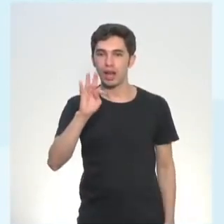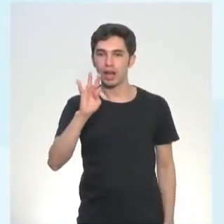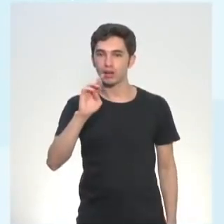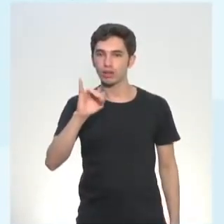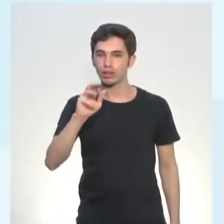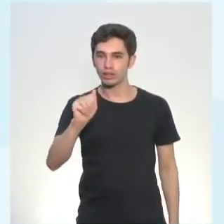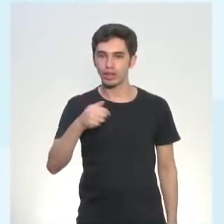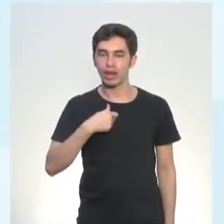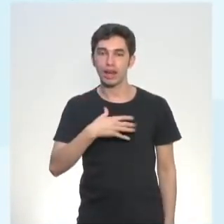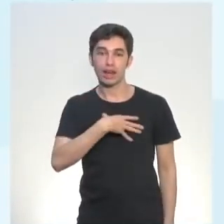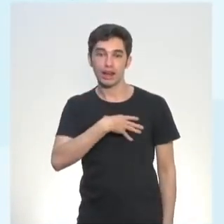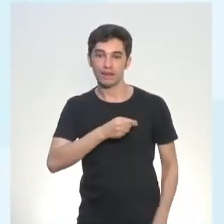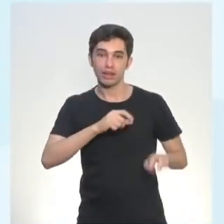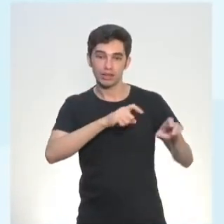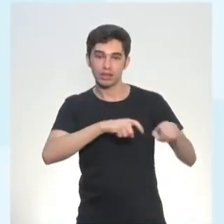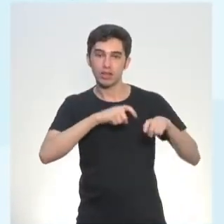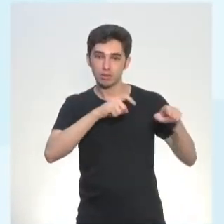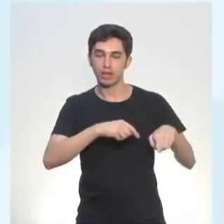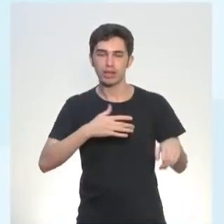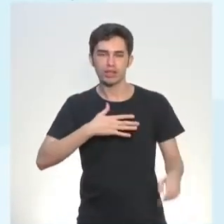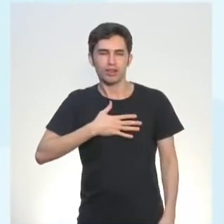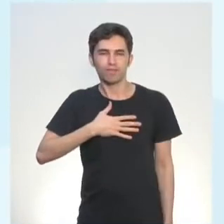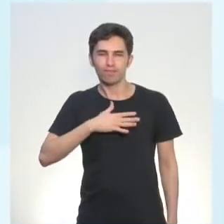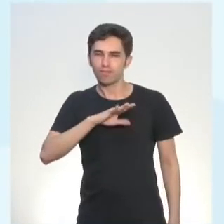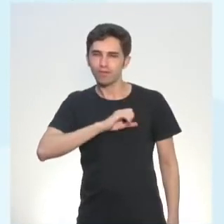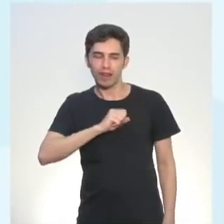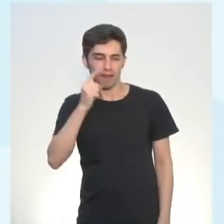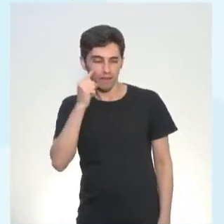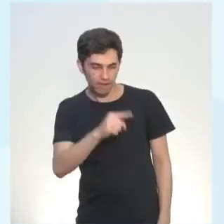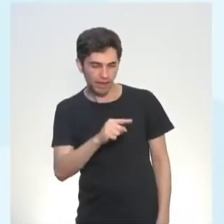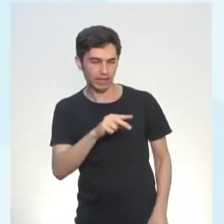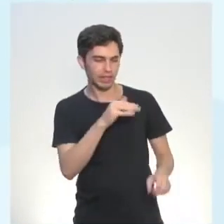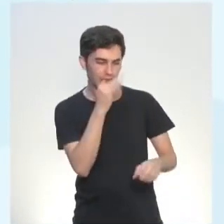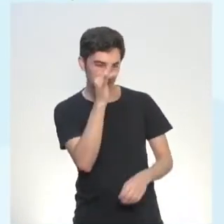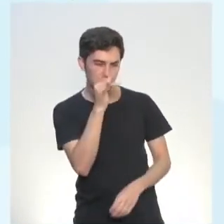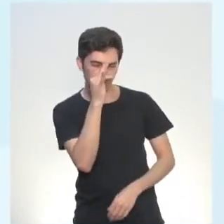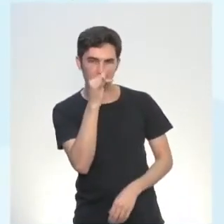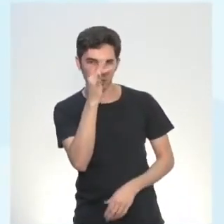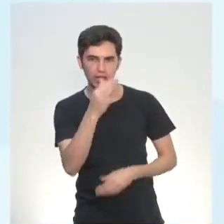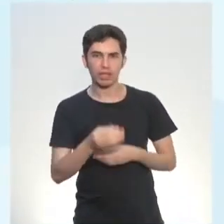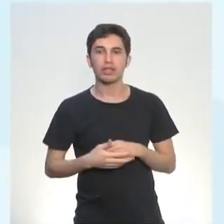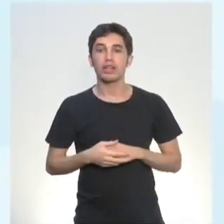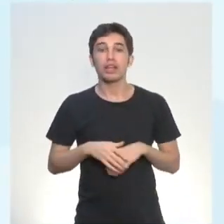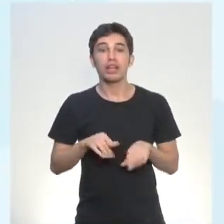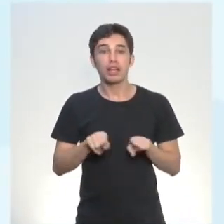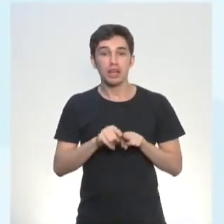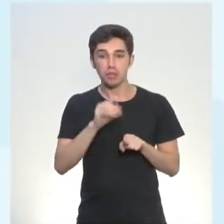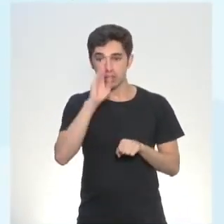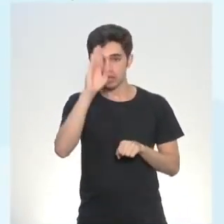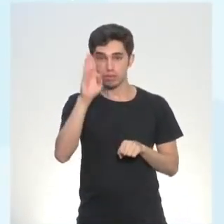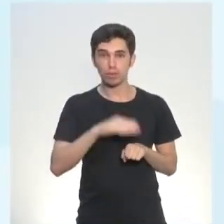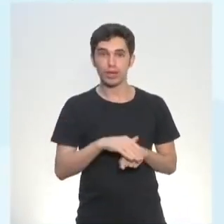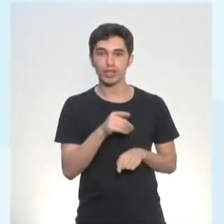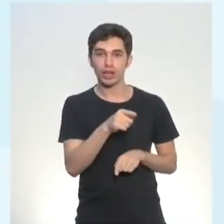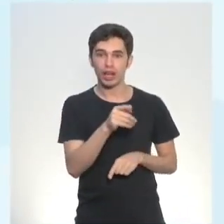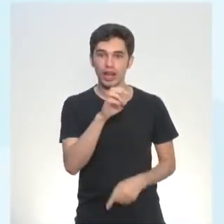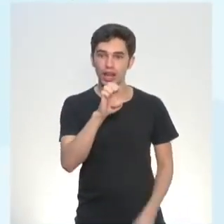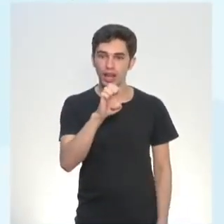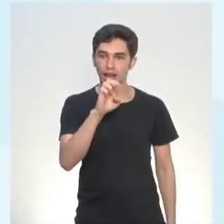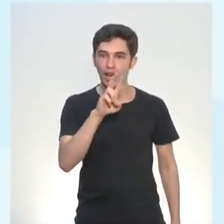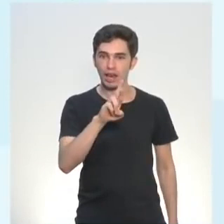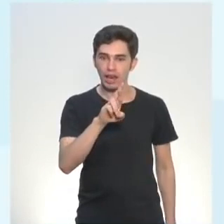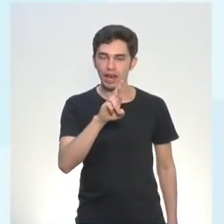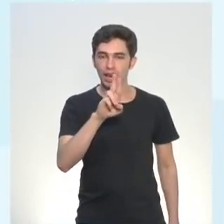observar, estudar as plantas, principalmente as ervilhas. Né? E aí, gente, né, como ele não tinha muita grana, ele não tinha lá muito dinheiro